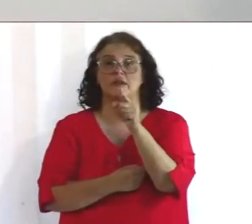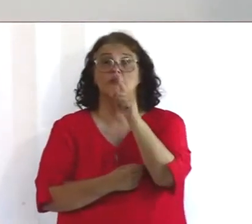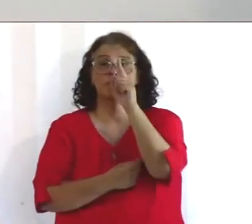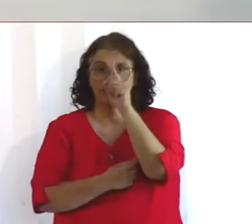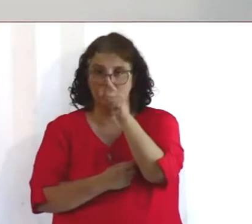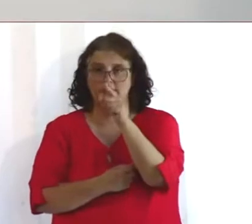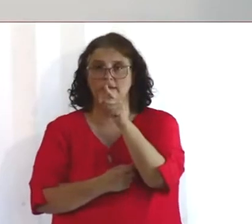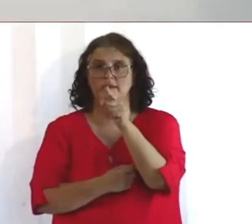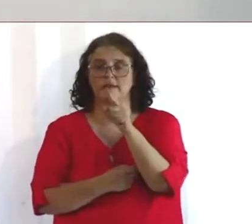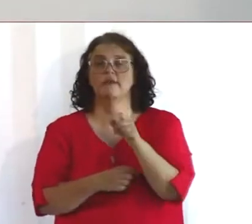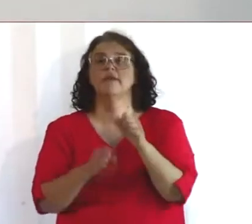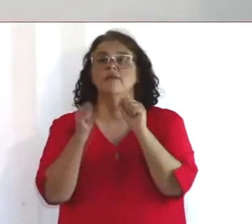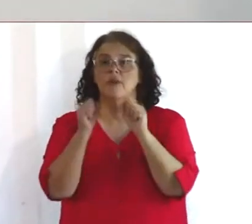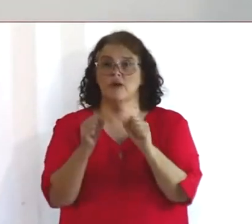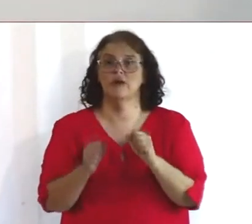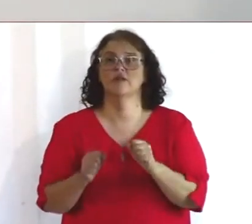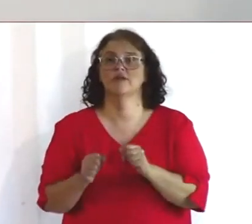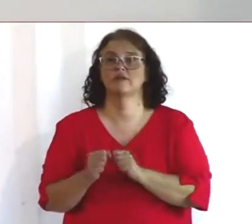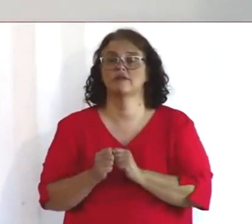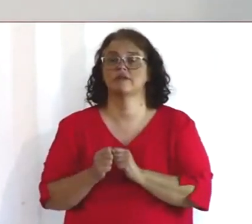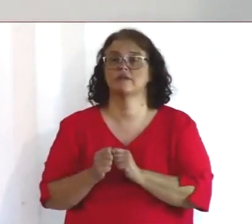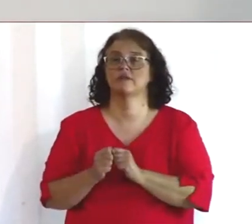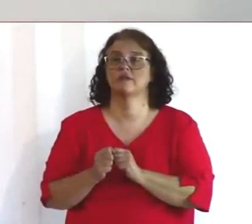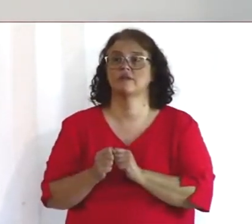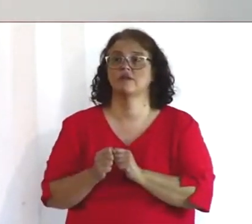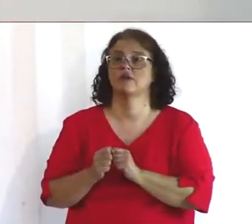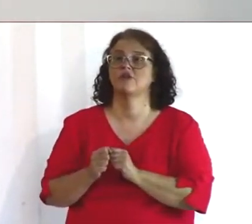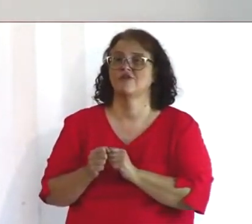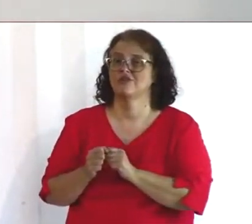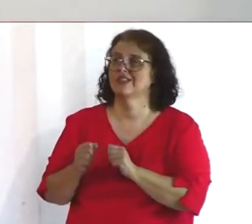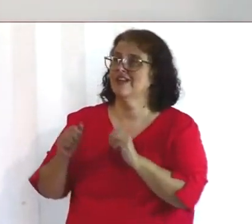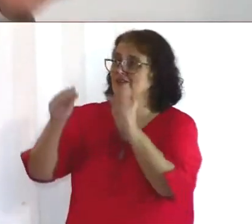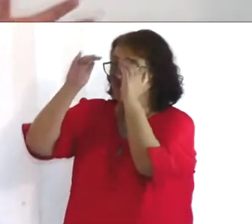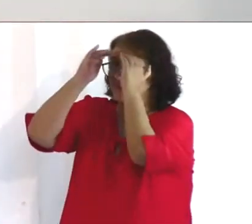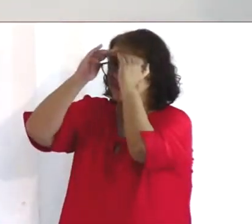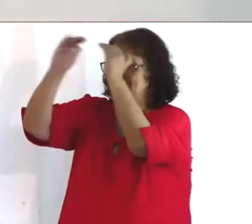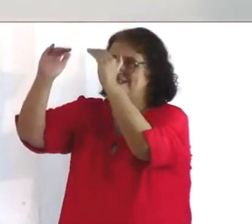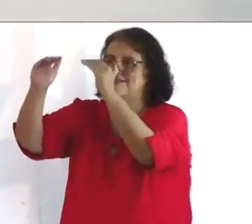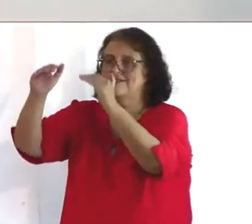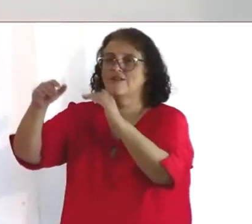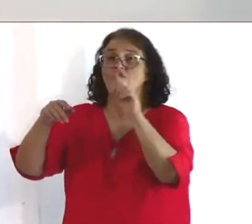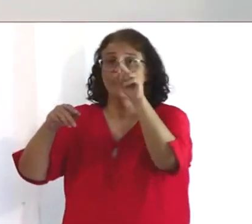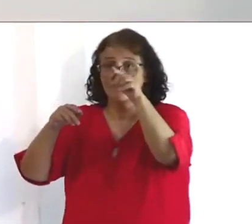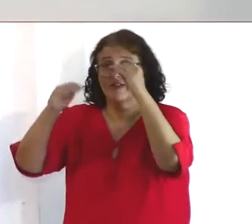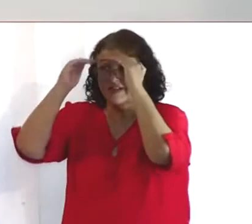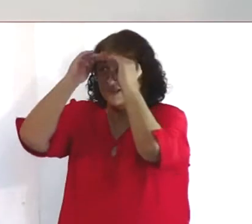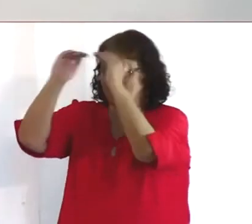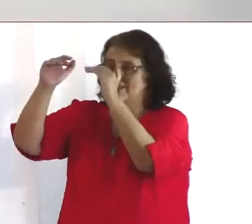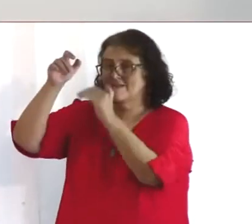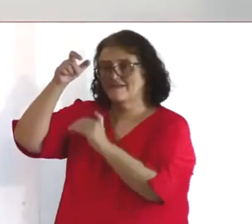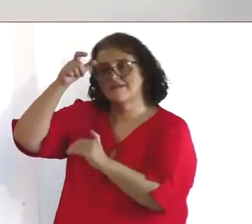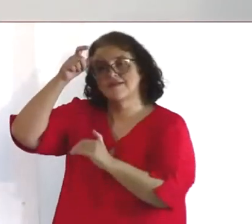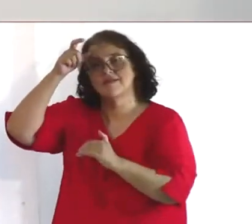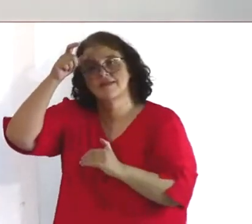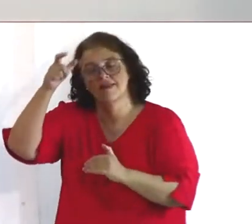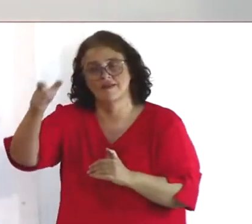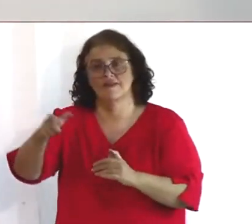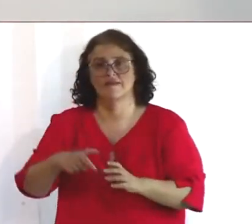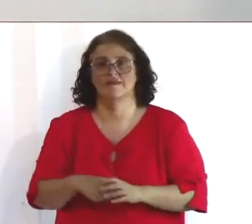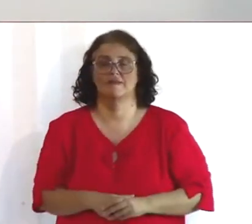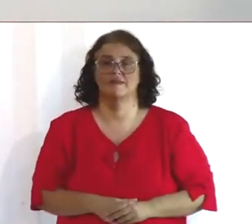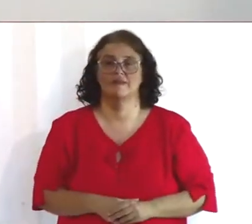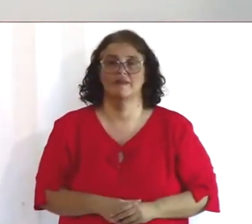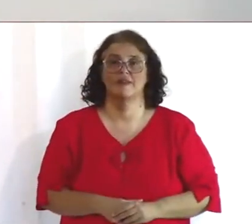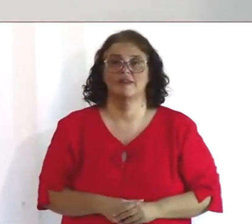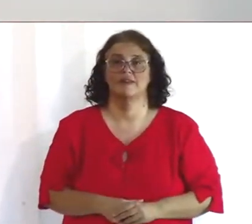correndo. Primeiramente porque você está obedecendo ao mestre das trevas, você está agradando a ele está amando ver você mentir,